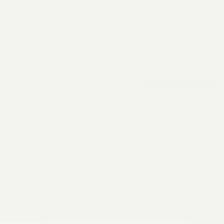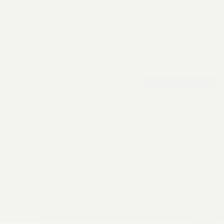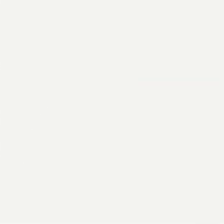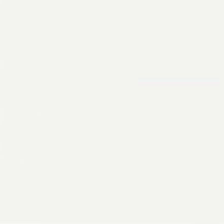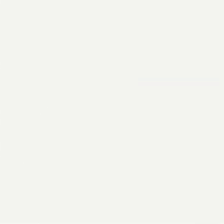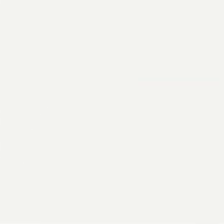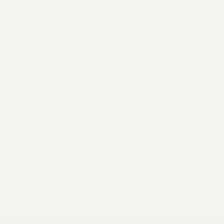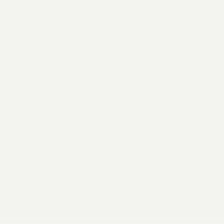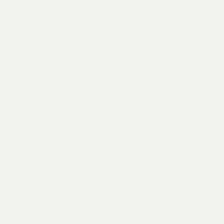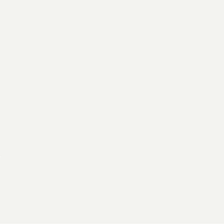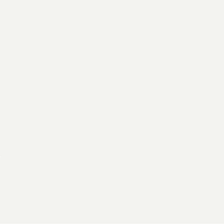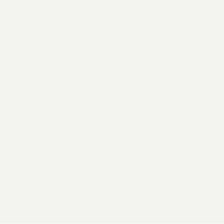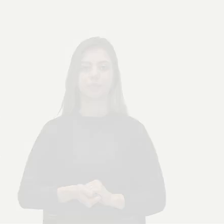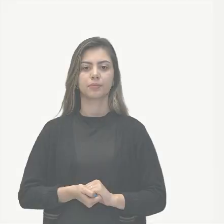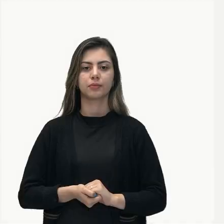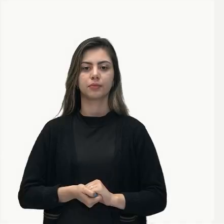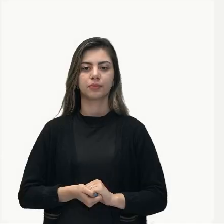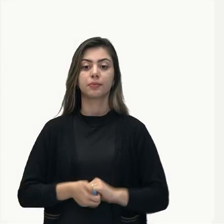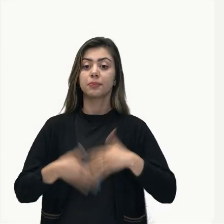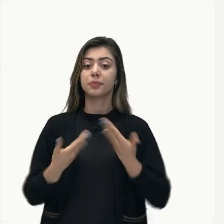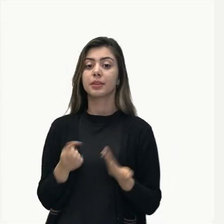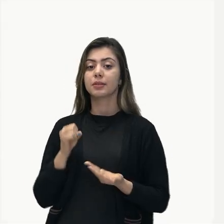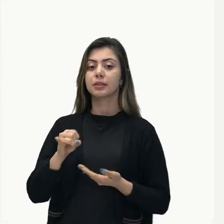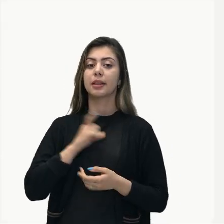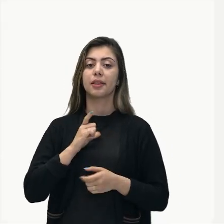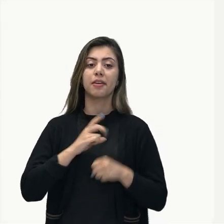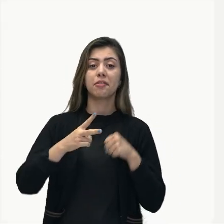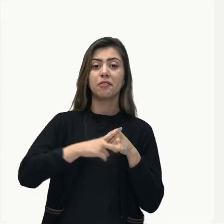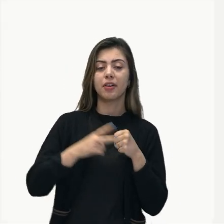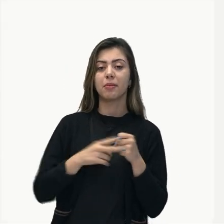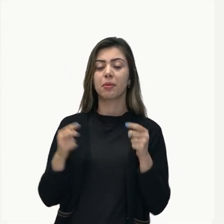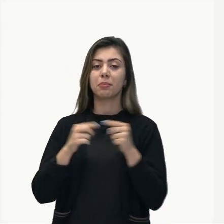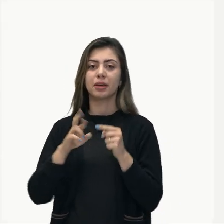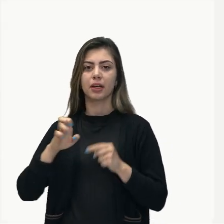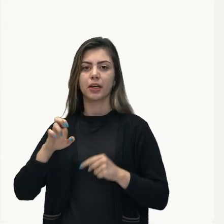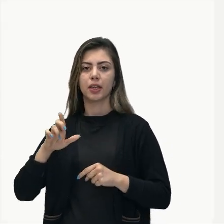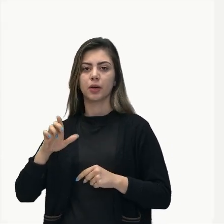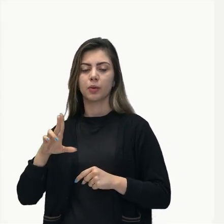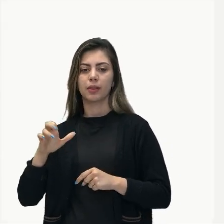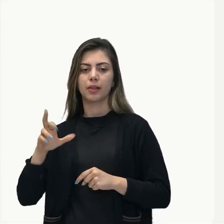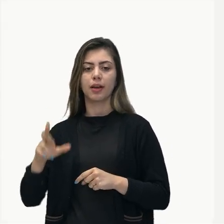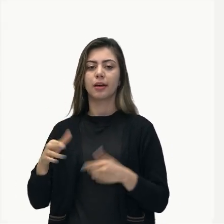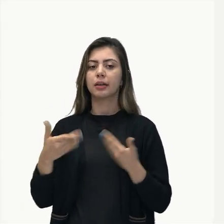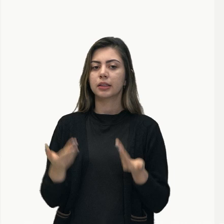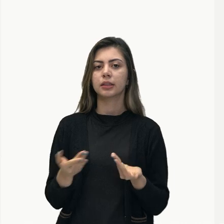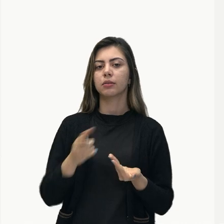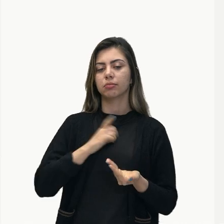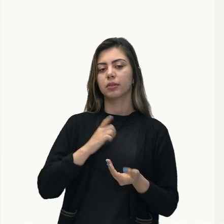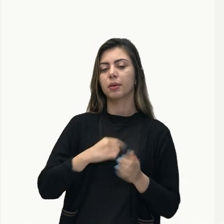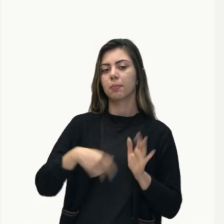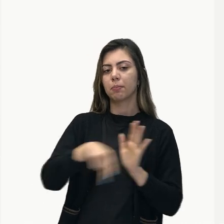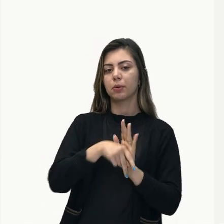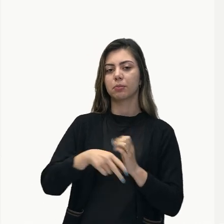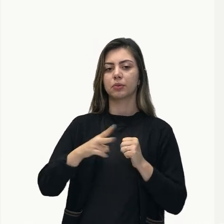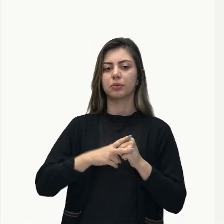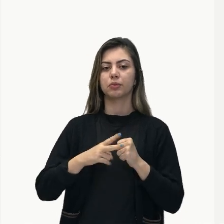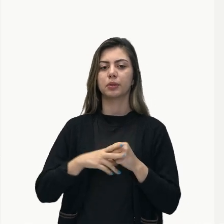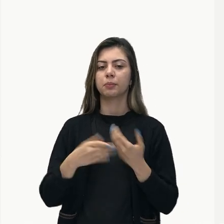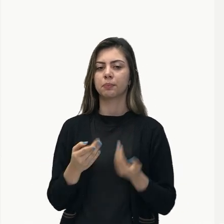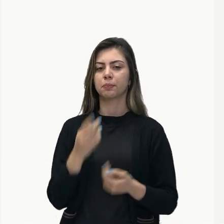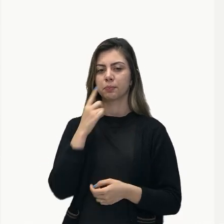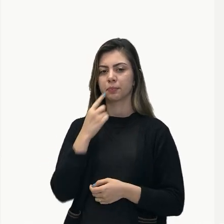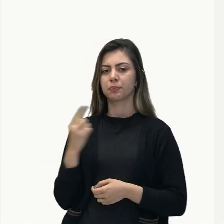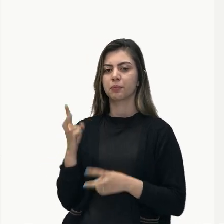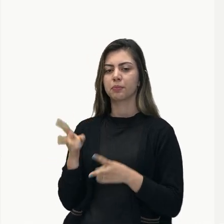regulares. Se o verbo é regular, eu não vou ter problema com o quê, pessoal? Com a raiz verbal. Veja o verbo estudar.